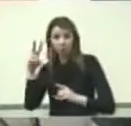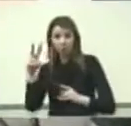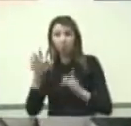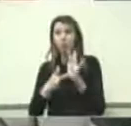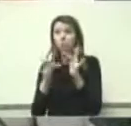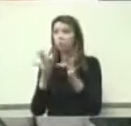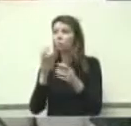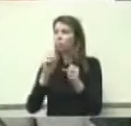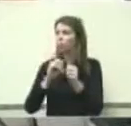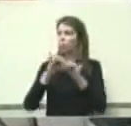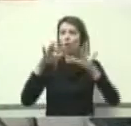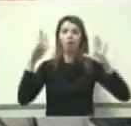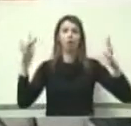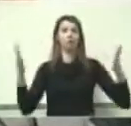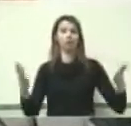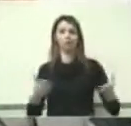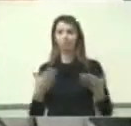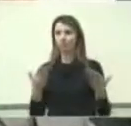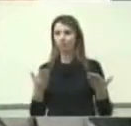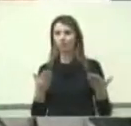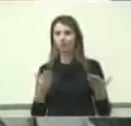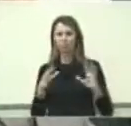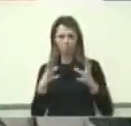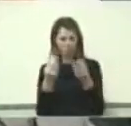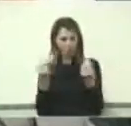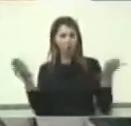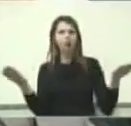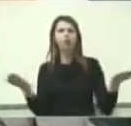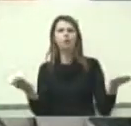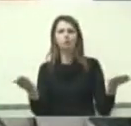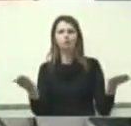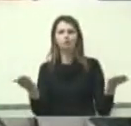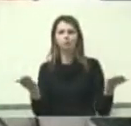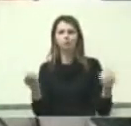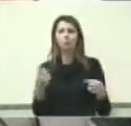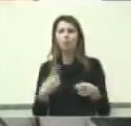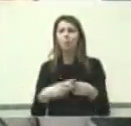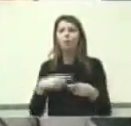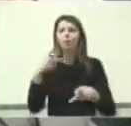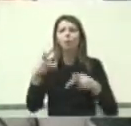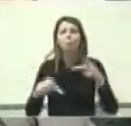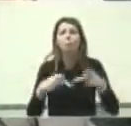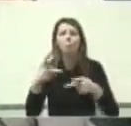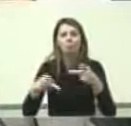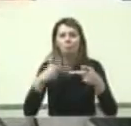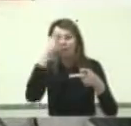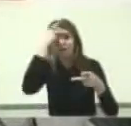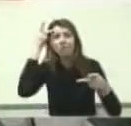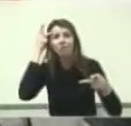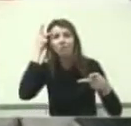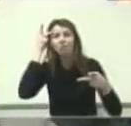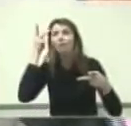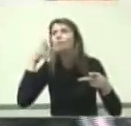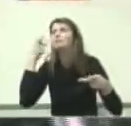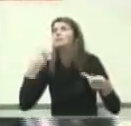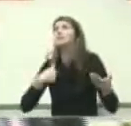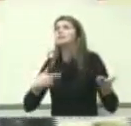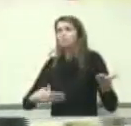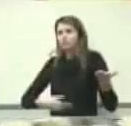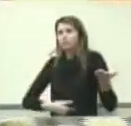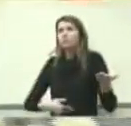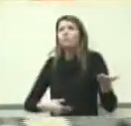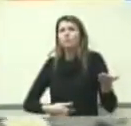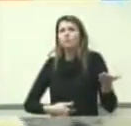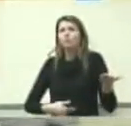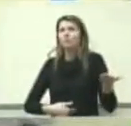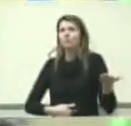gritando e eles perceberam que havia fome entre eles dizendo nós estamos com fome a hora é tarde